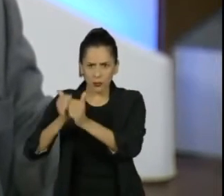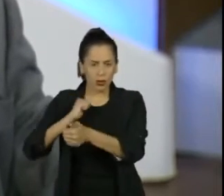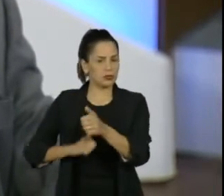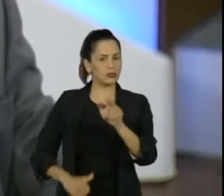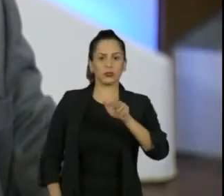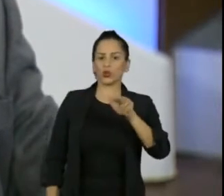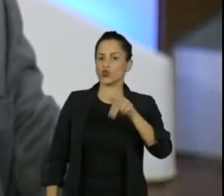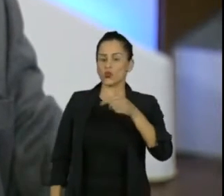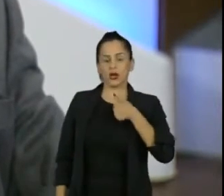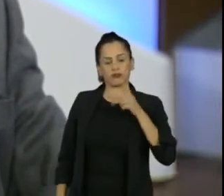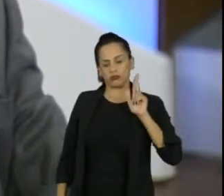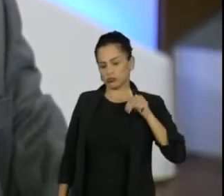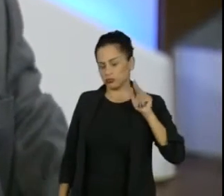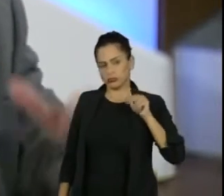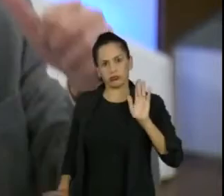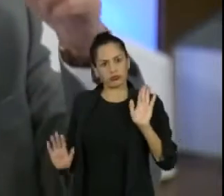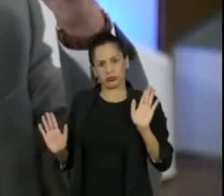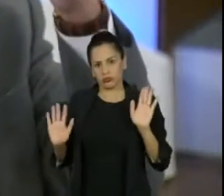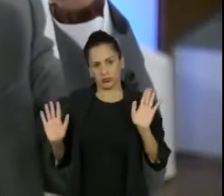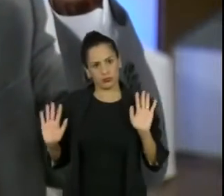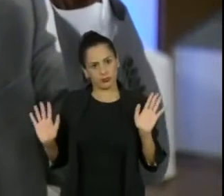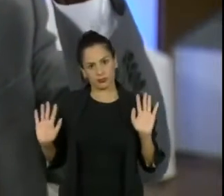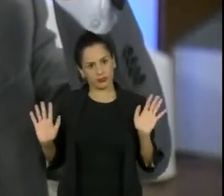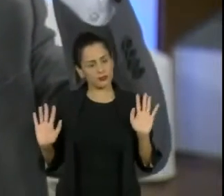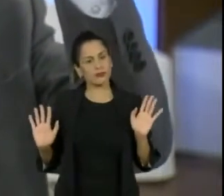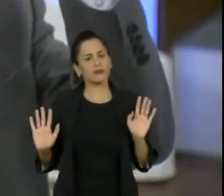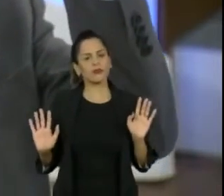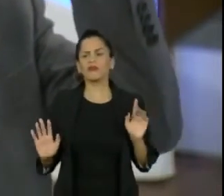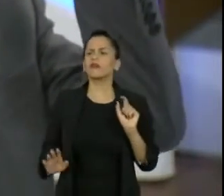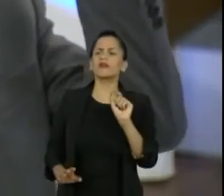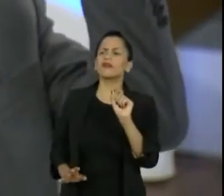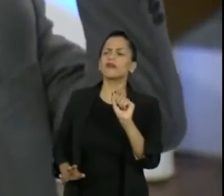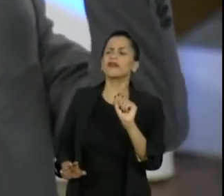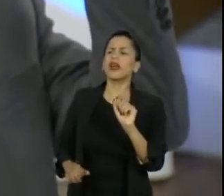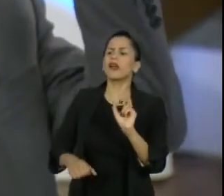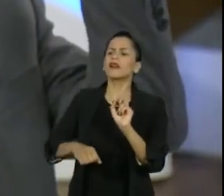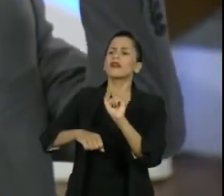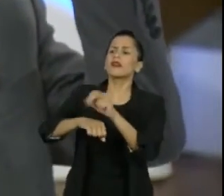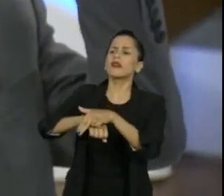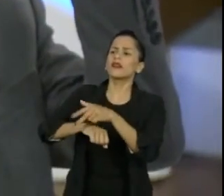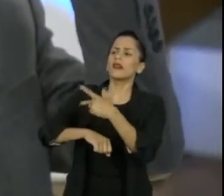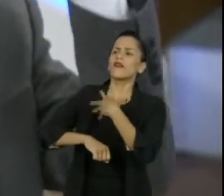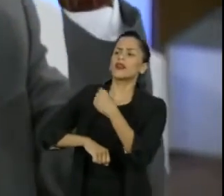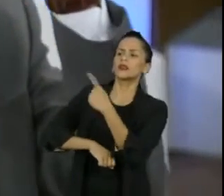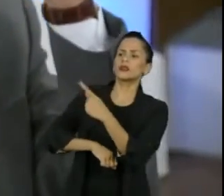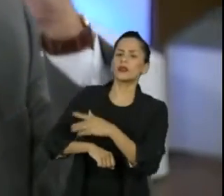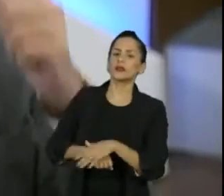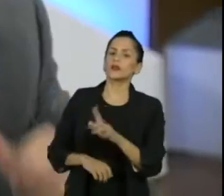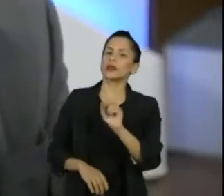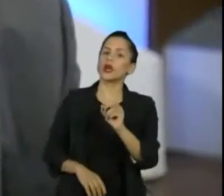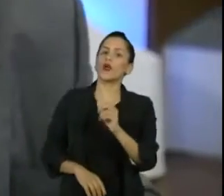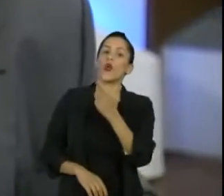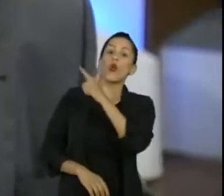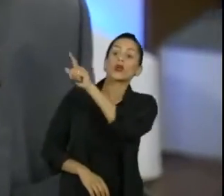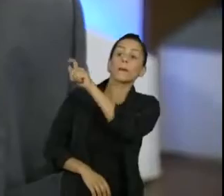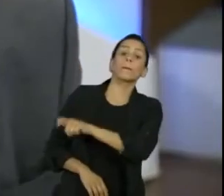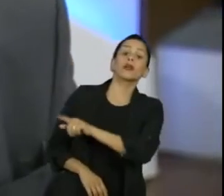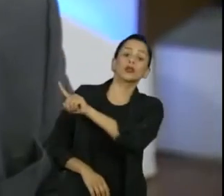empreguei. Quem empregou? Quem empregou foi o que está lá mandando agora. O meu filho nunca